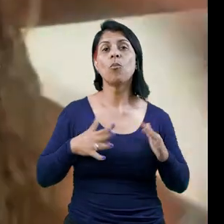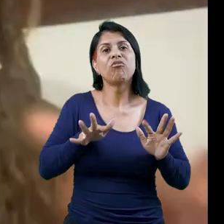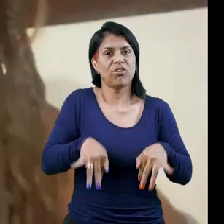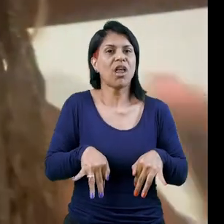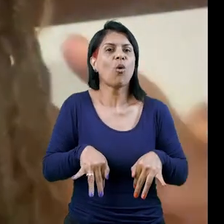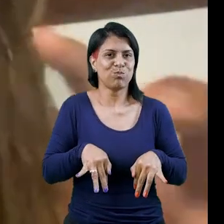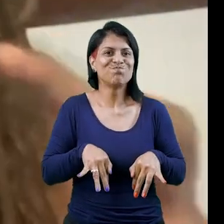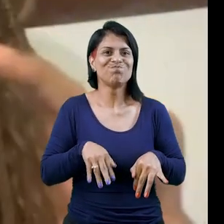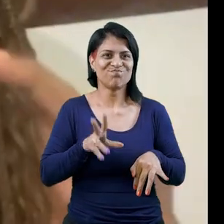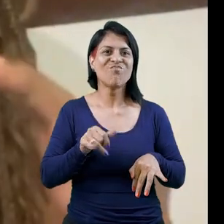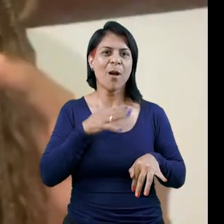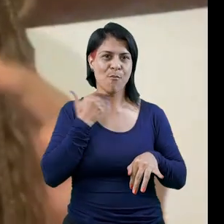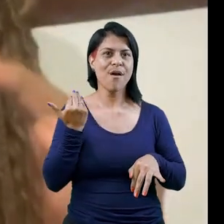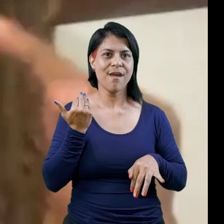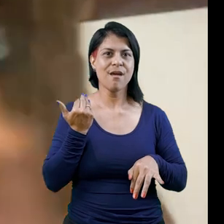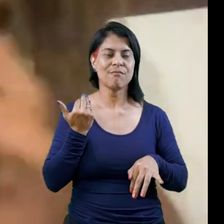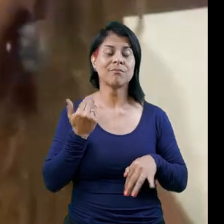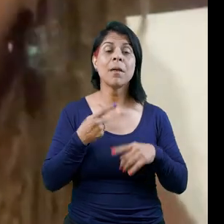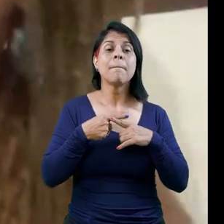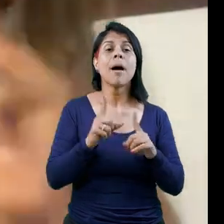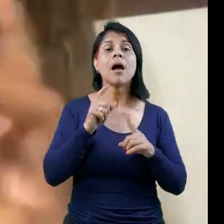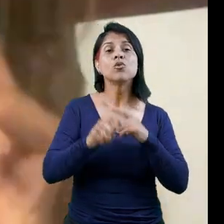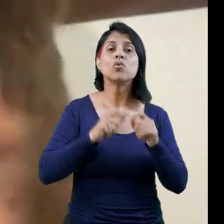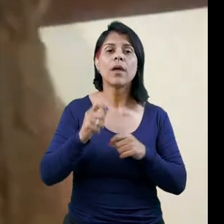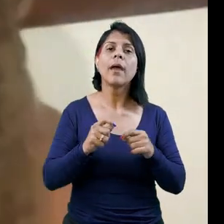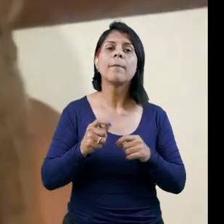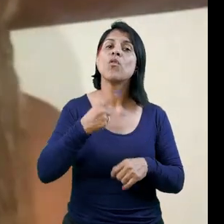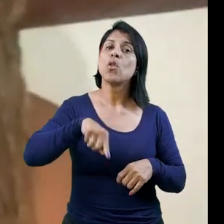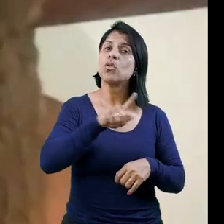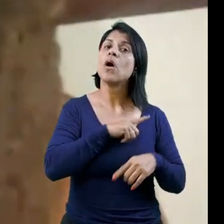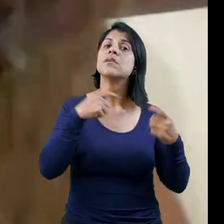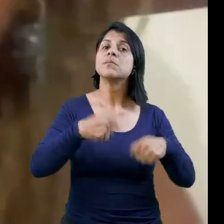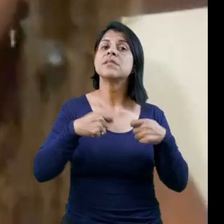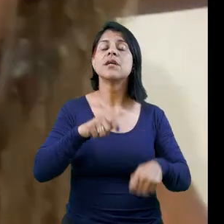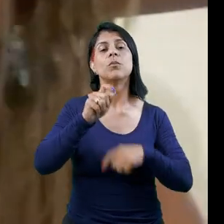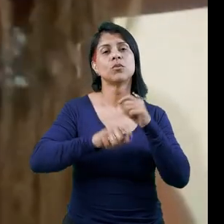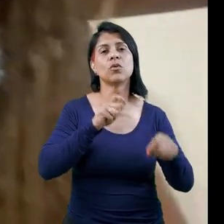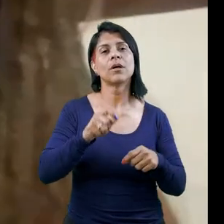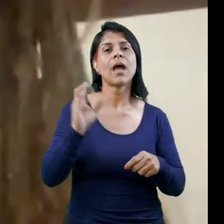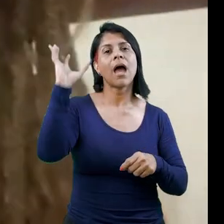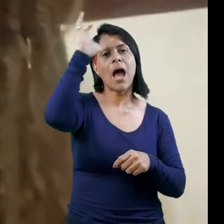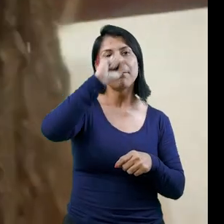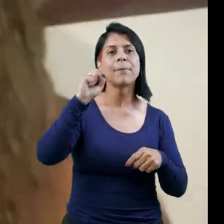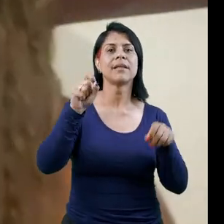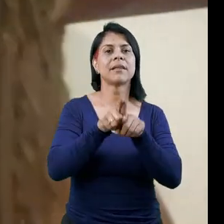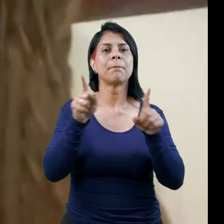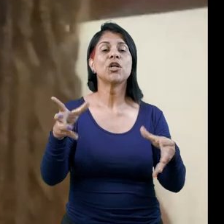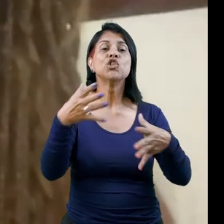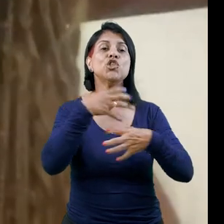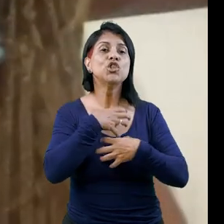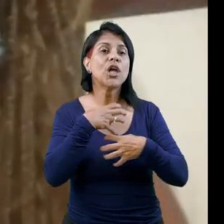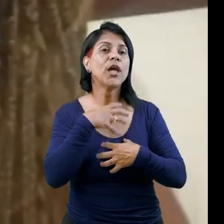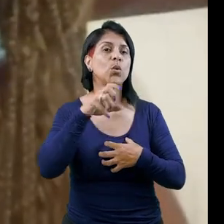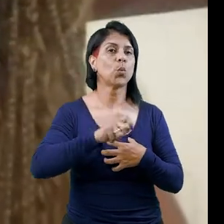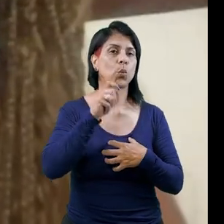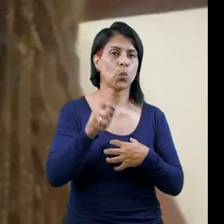esse tipo de... Mas aí a gente precisa também aprender formas de